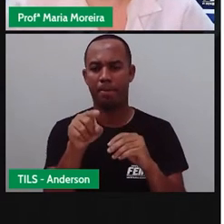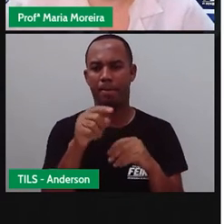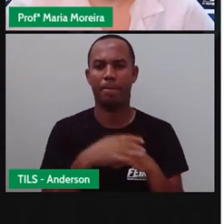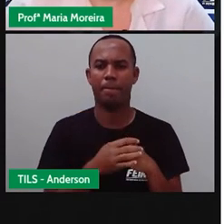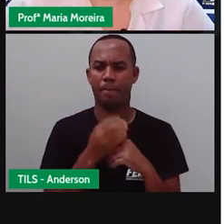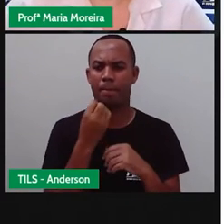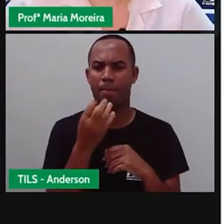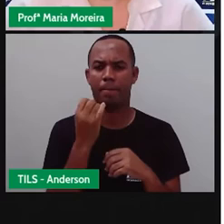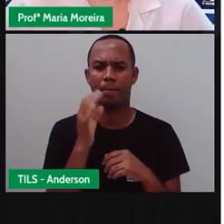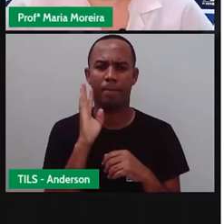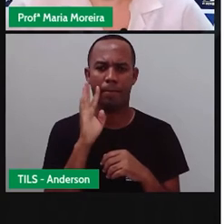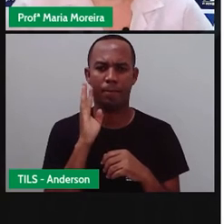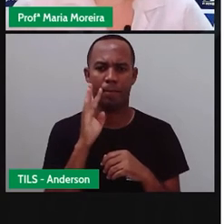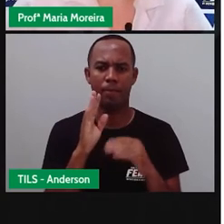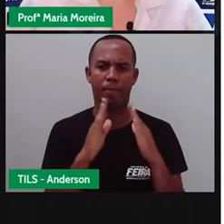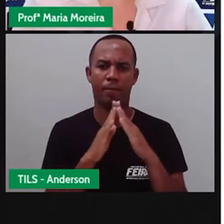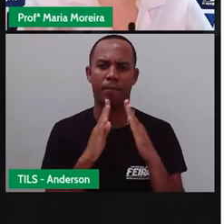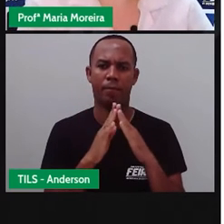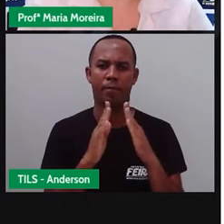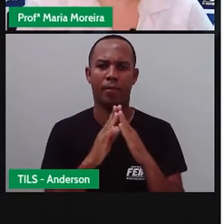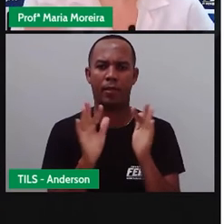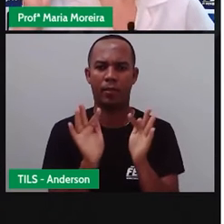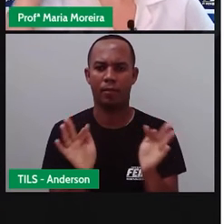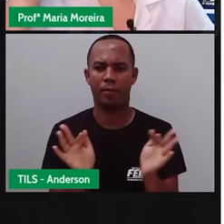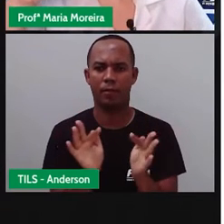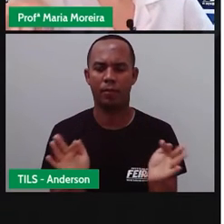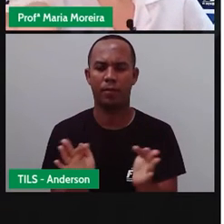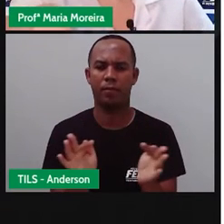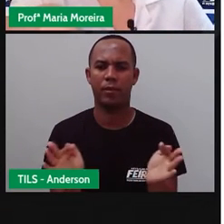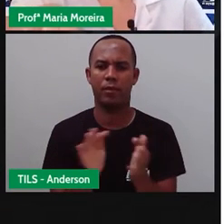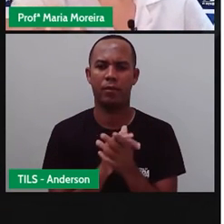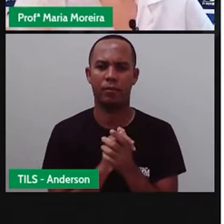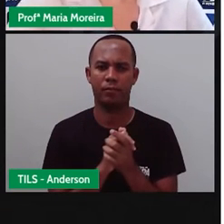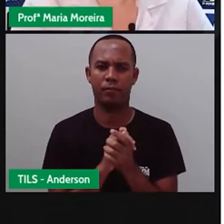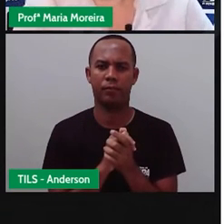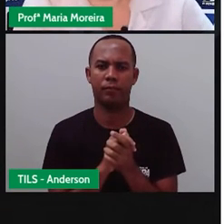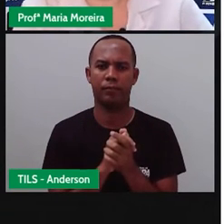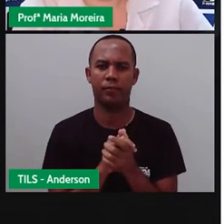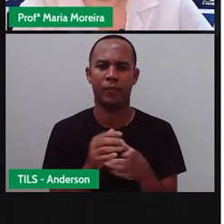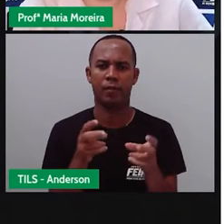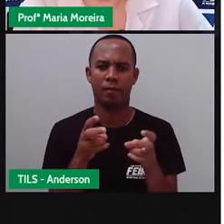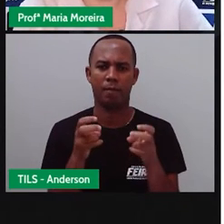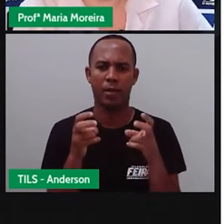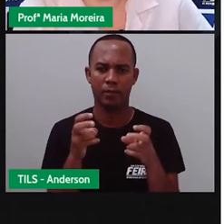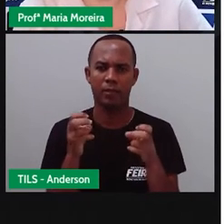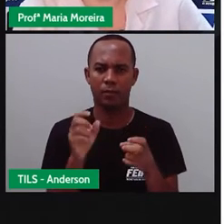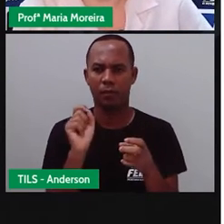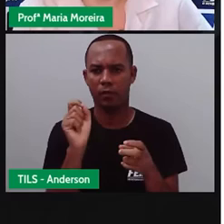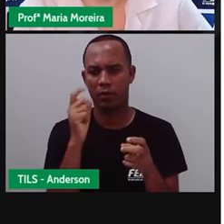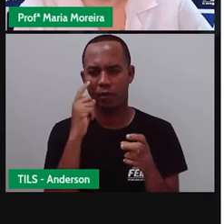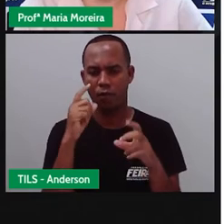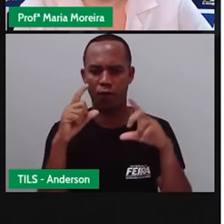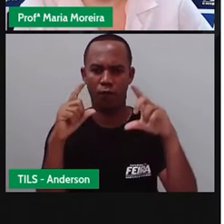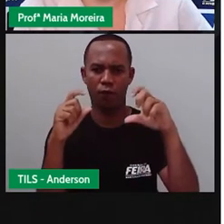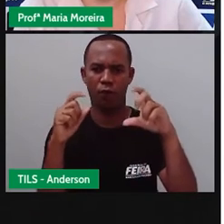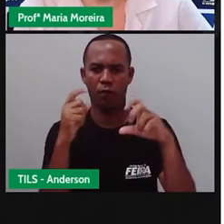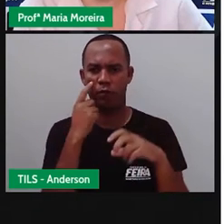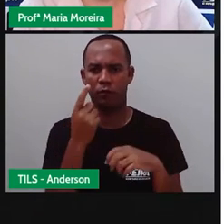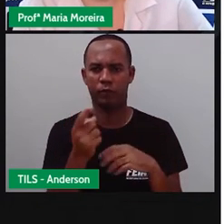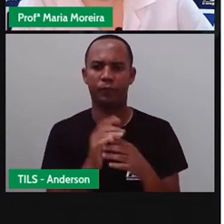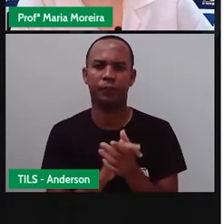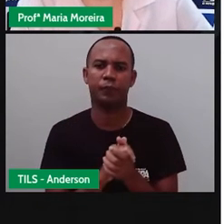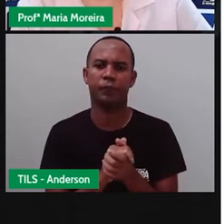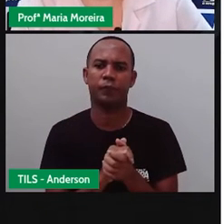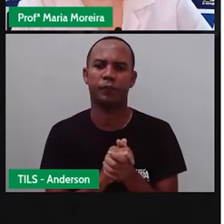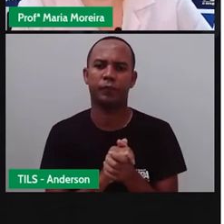um Ábaco em casa é simples né bom é percebeu e na imagem para abrir aqui para vocês aqui a imagem